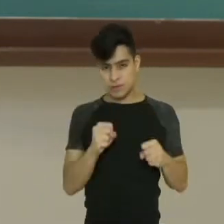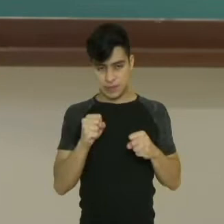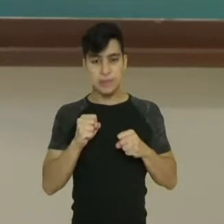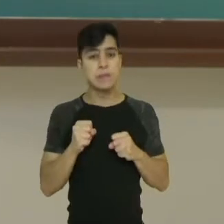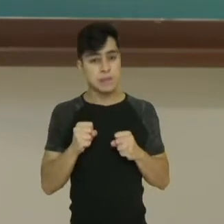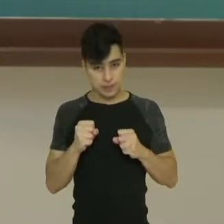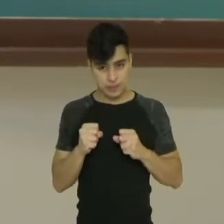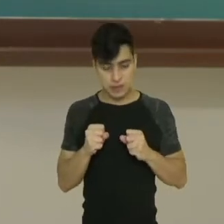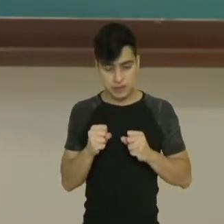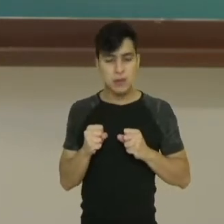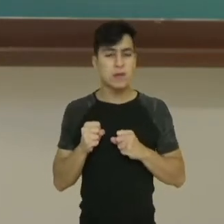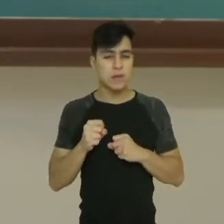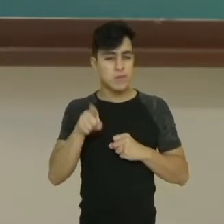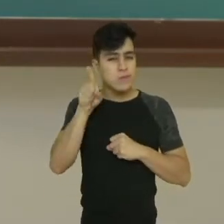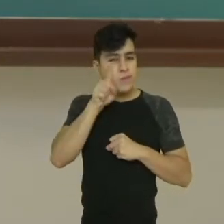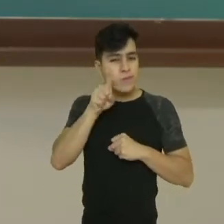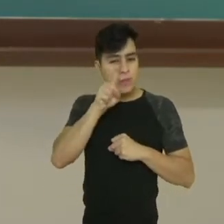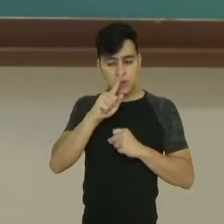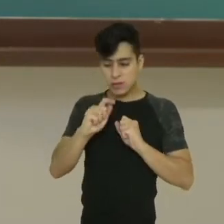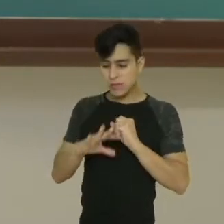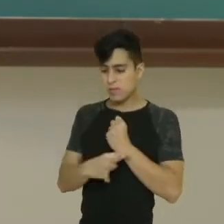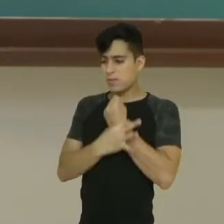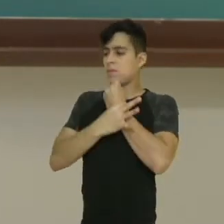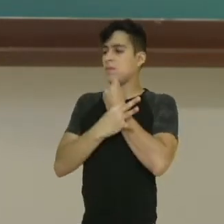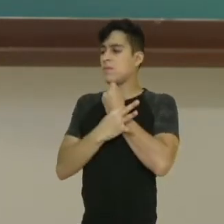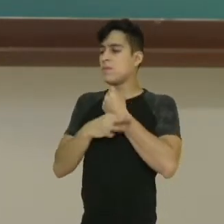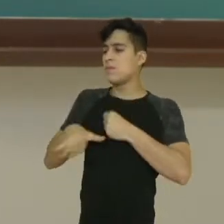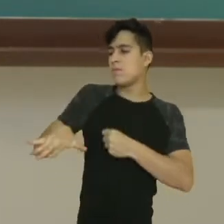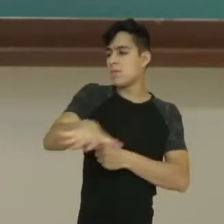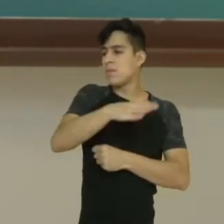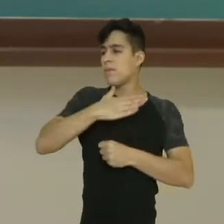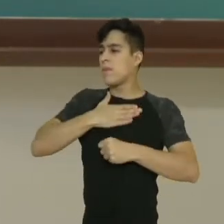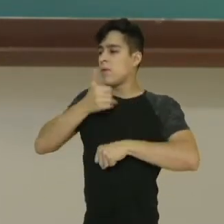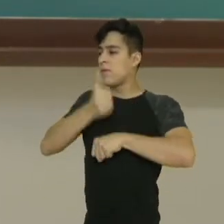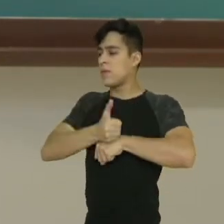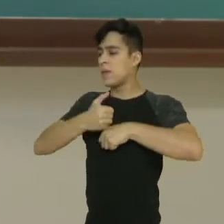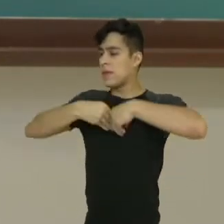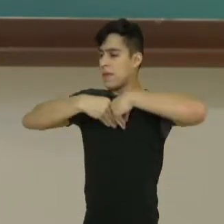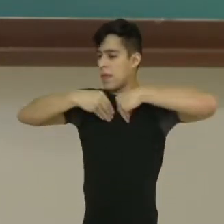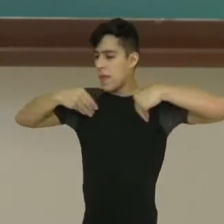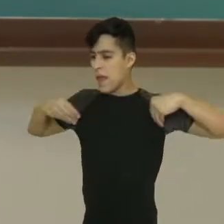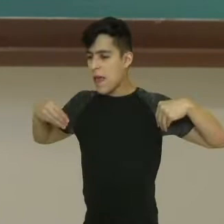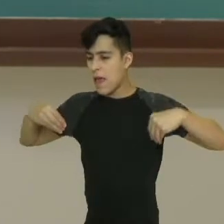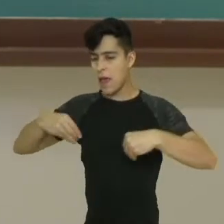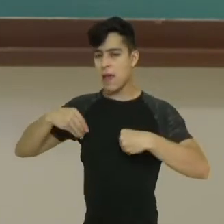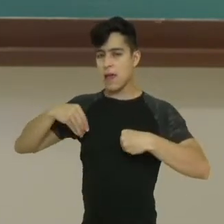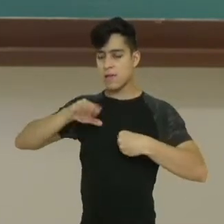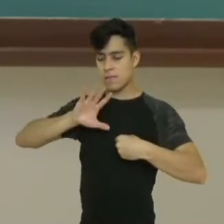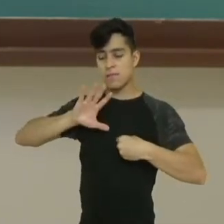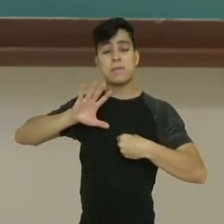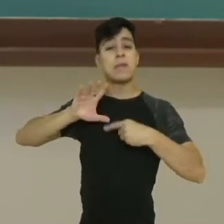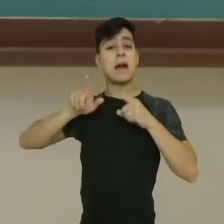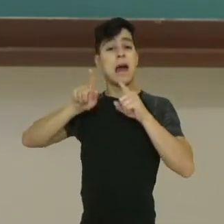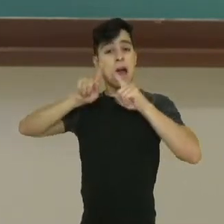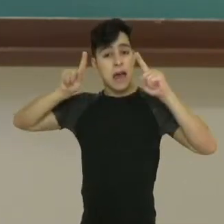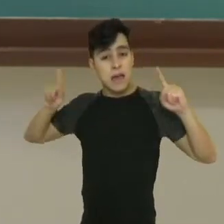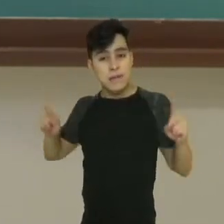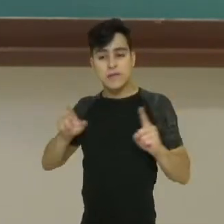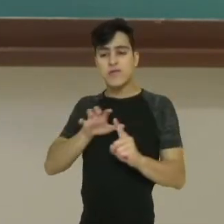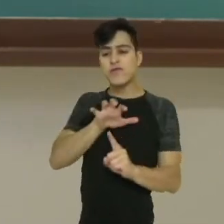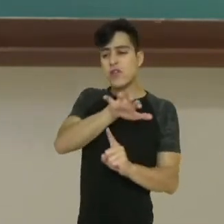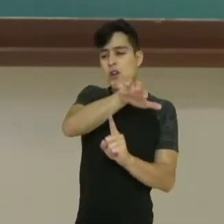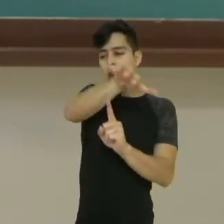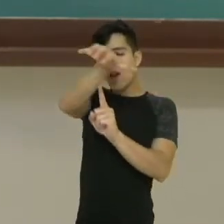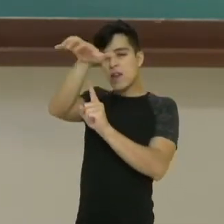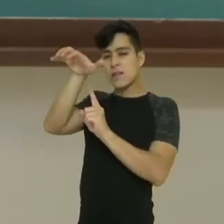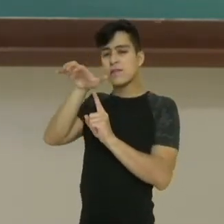tempo garantir a sua soberania do território nacional e também exercer sua influência militar, econômica e